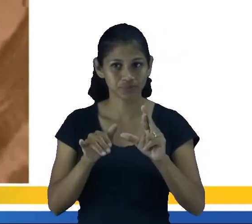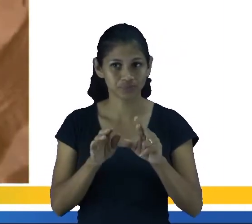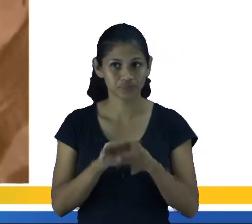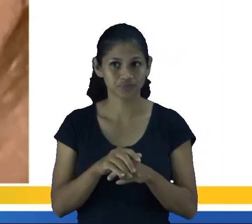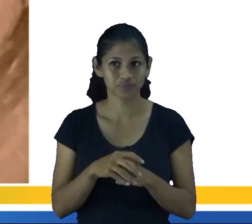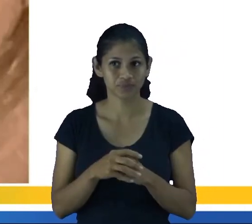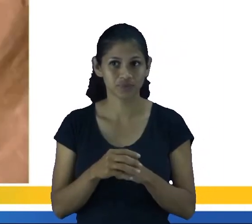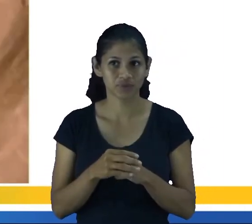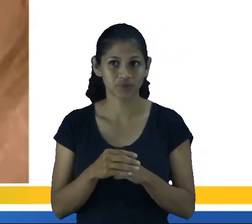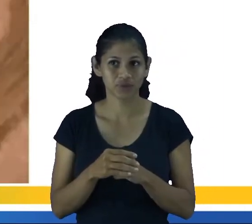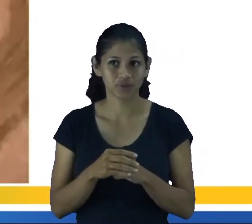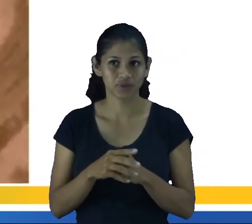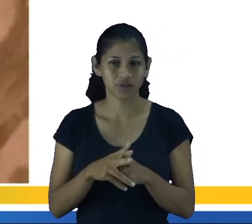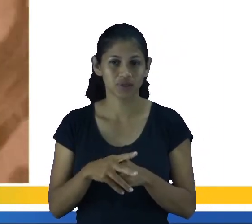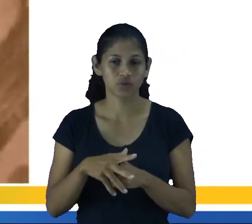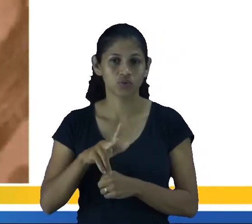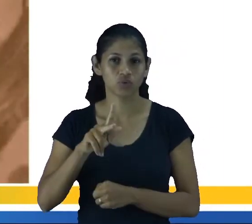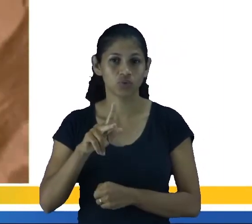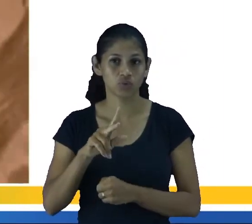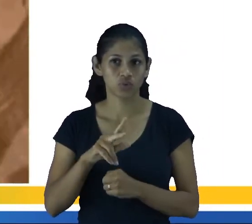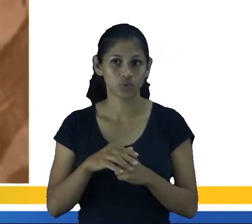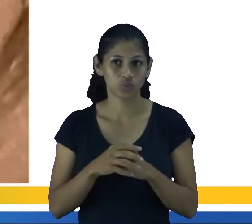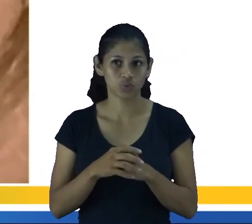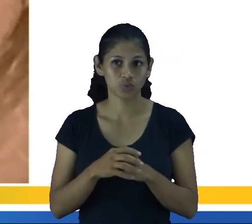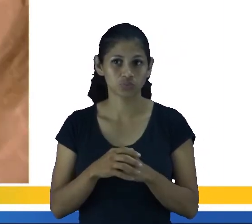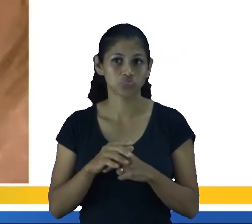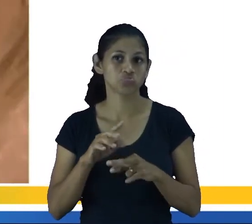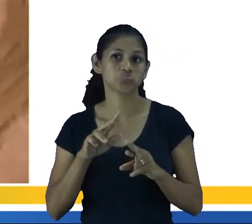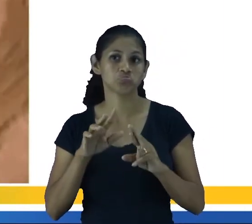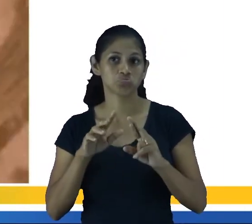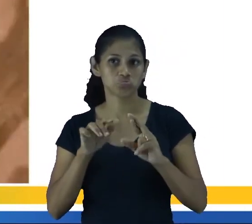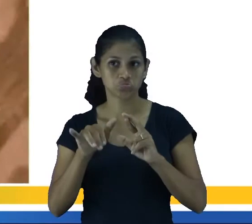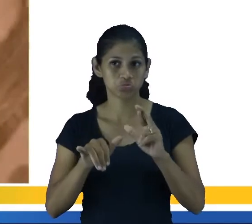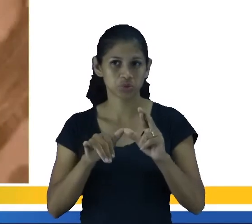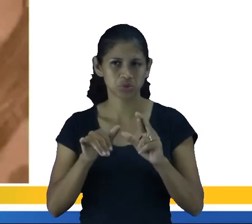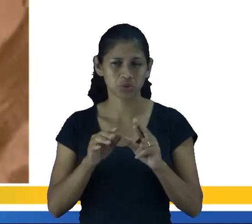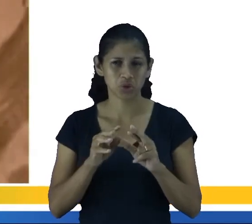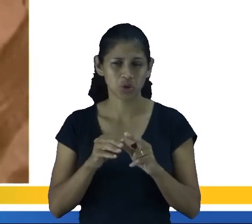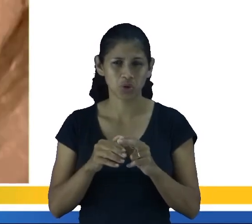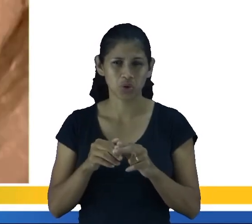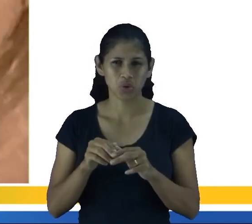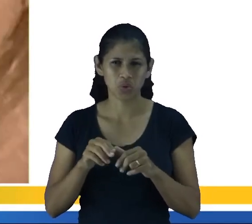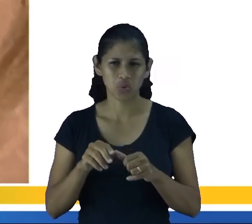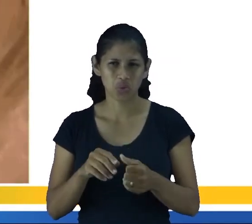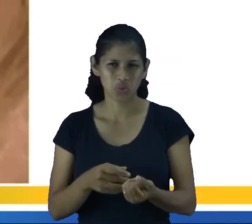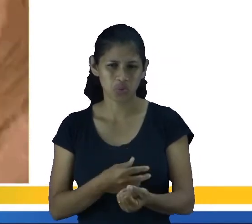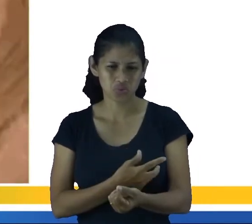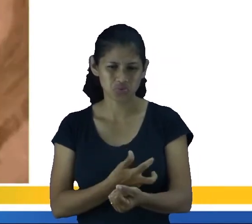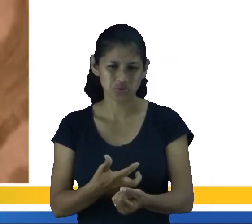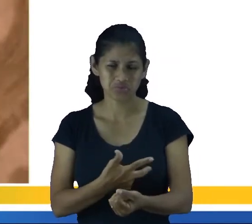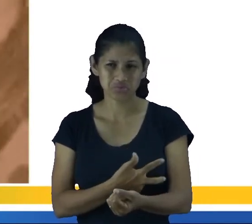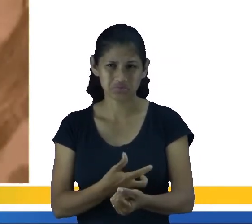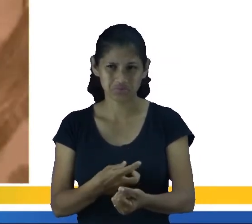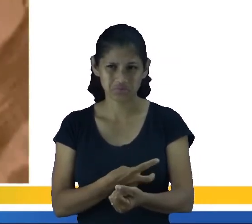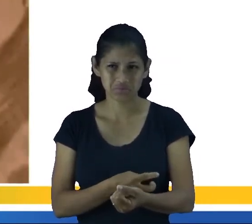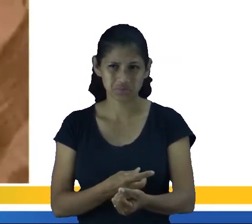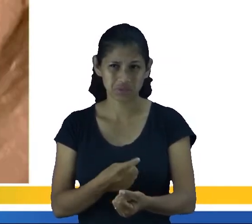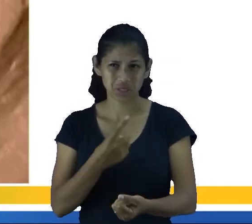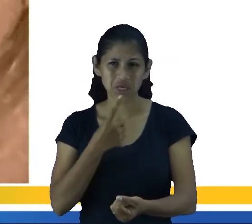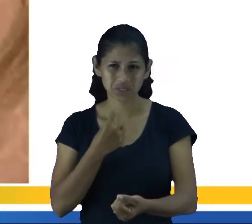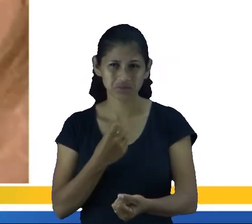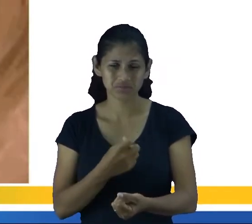do peróxido de hidrogênio, né, que é a água oxigenada com o sangue, né? Diferente ali da imagem que a gente